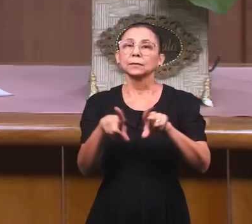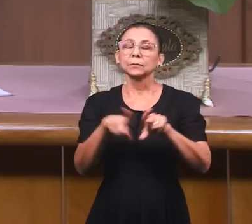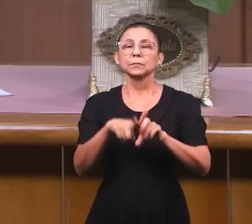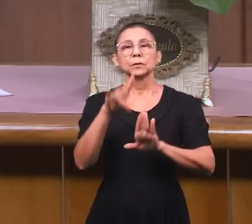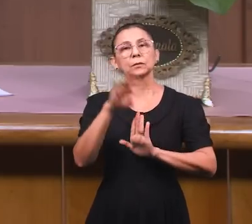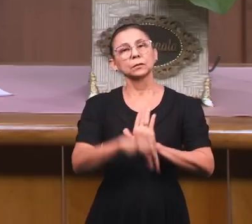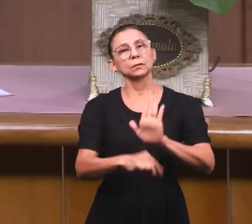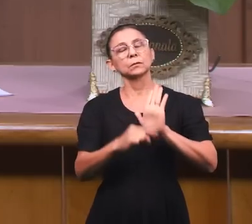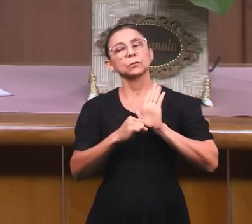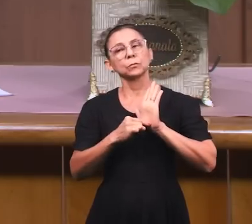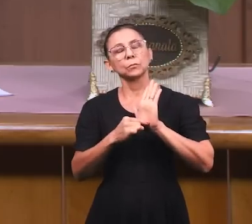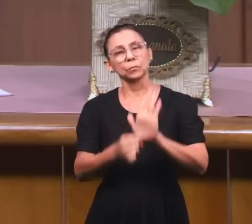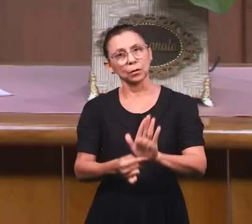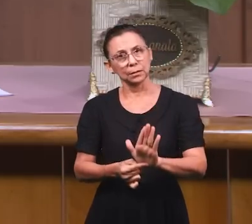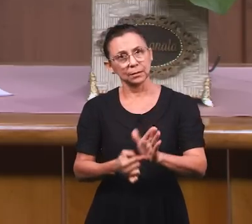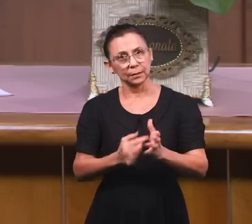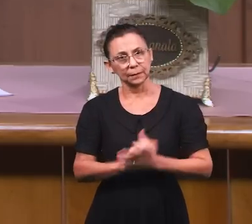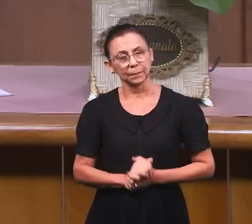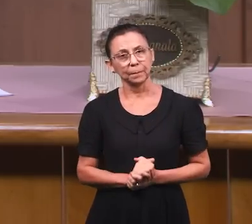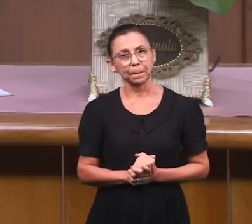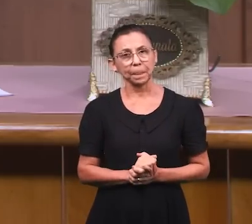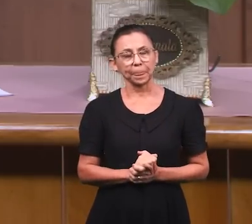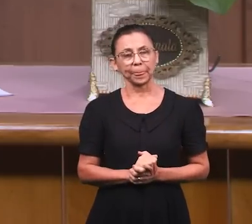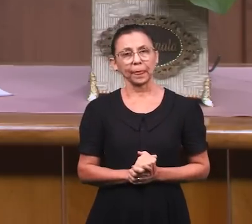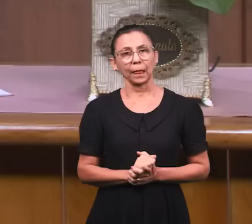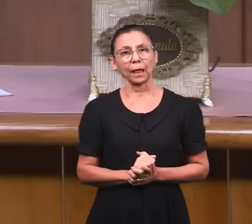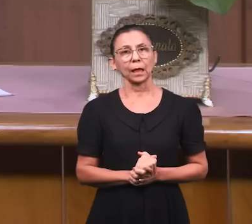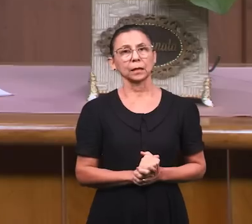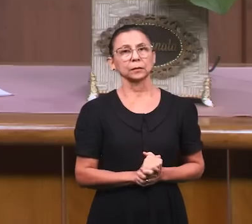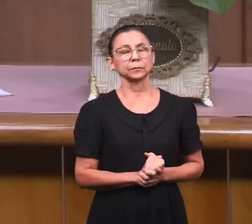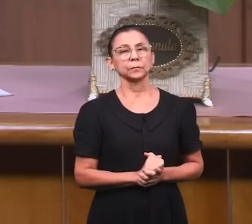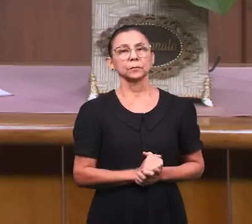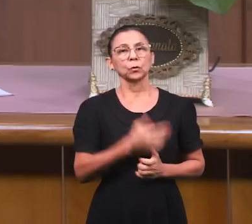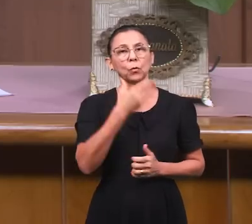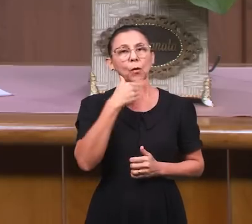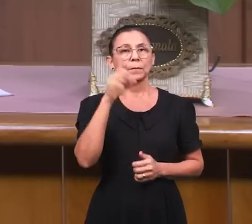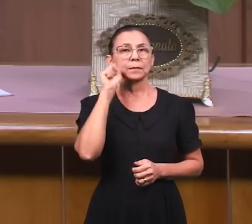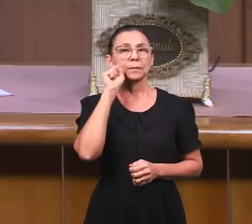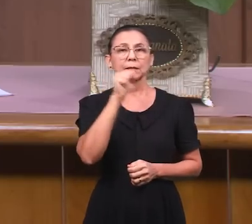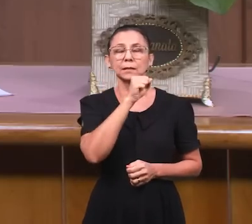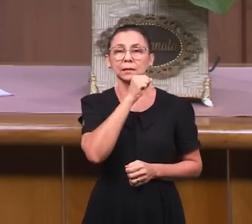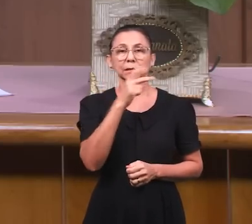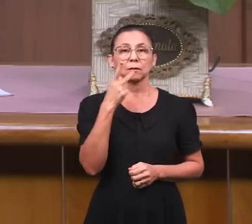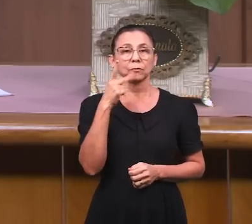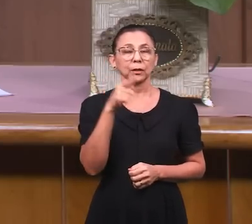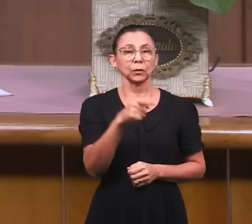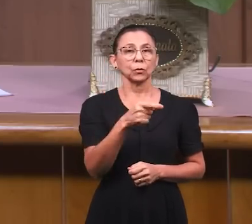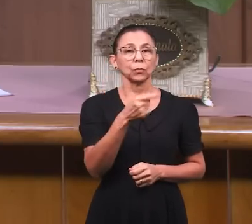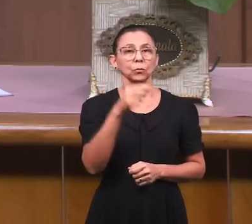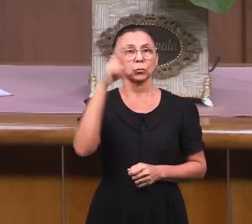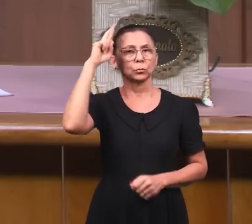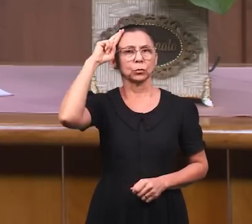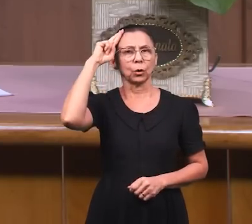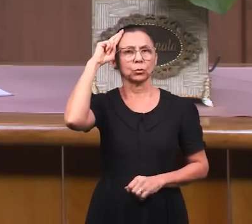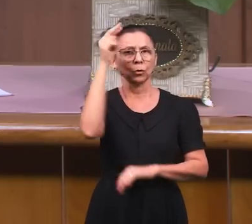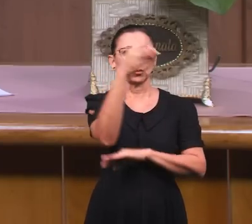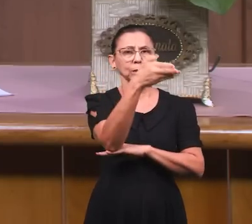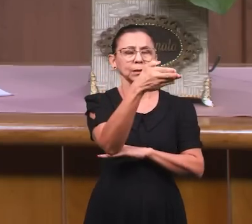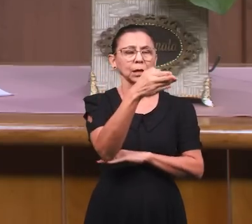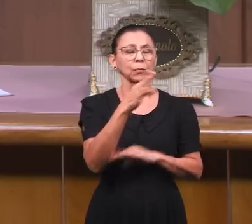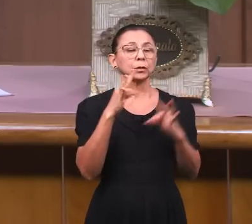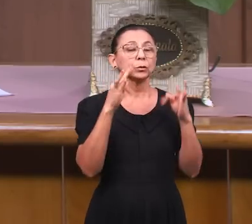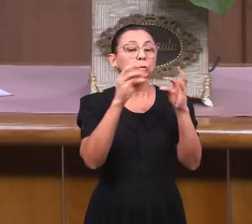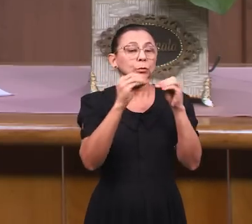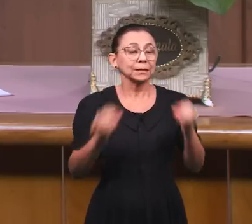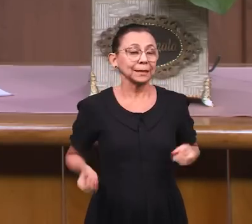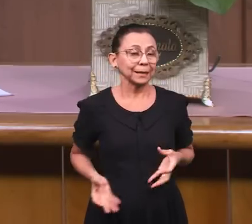te retribuirei, né? Eu te concederei, eu te darei, eu pagarei quando voltar. E o